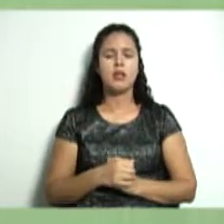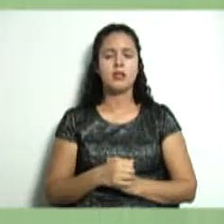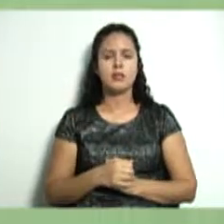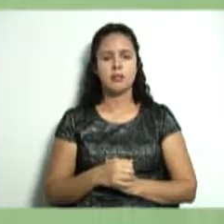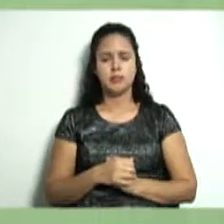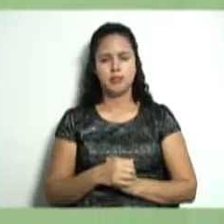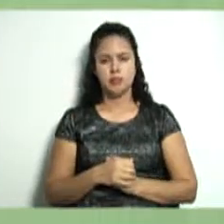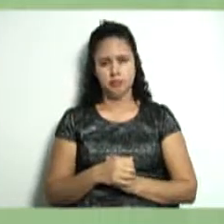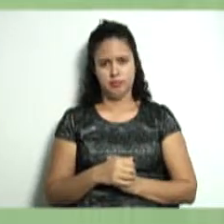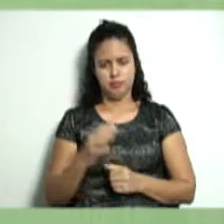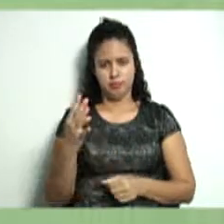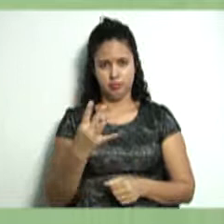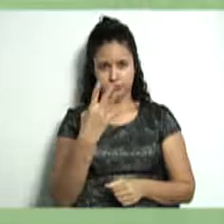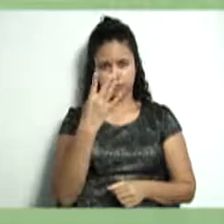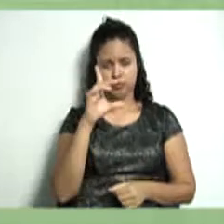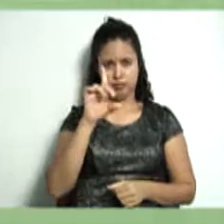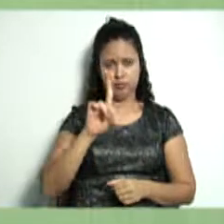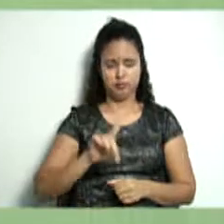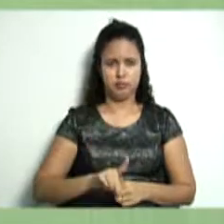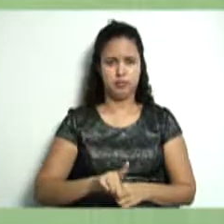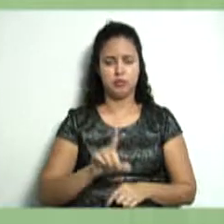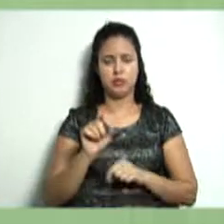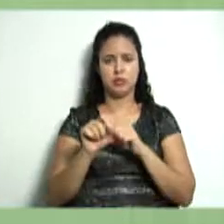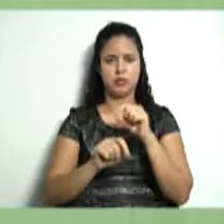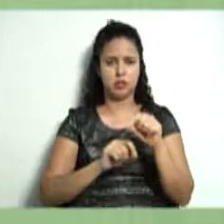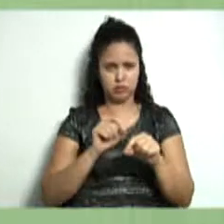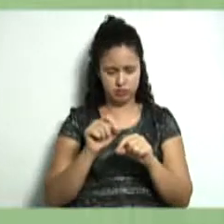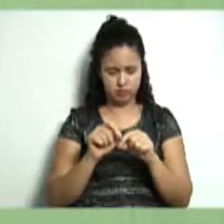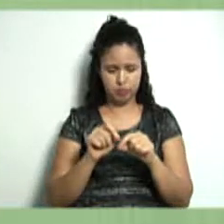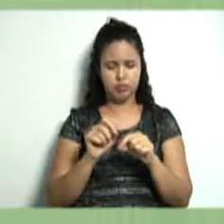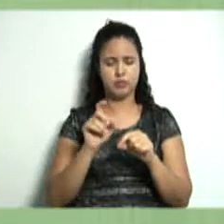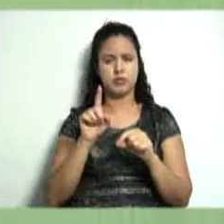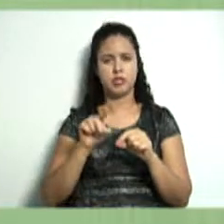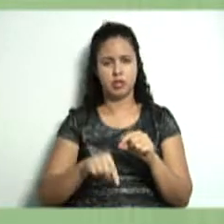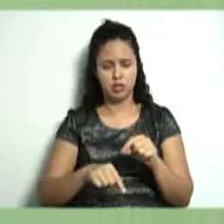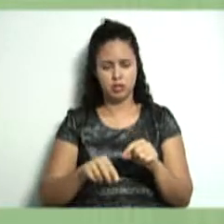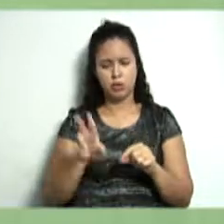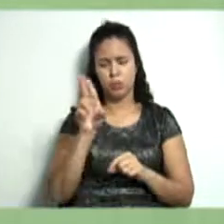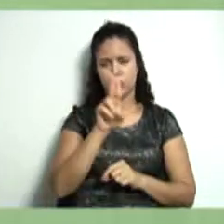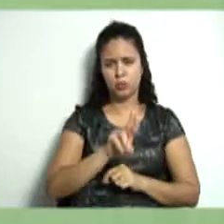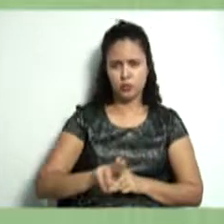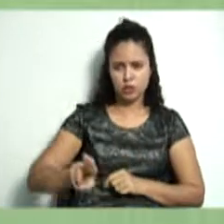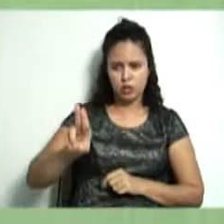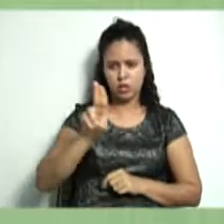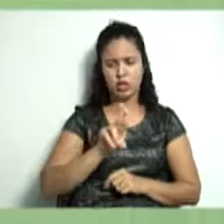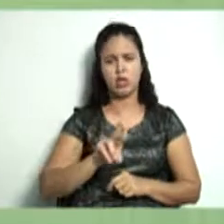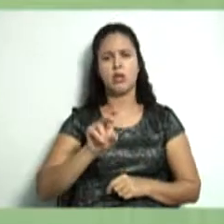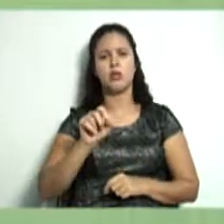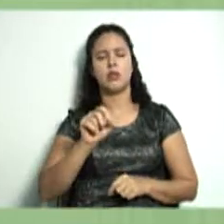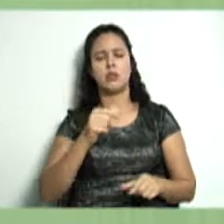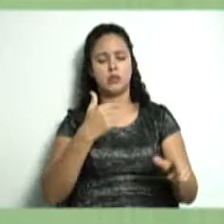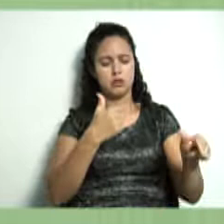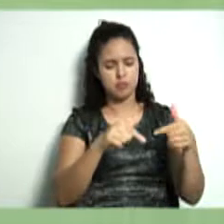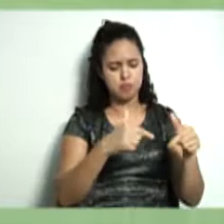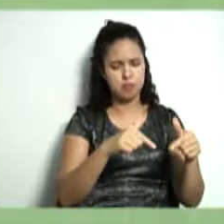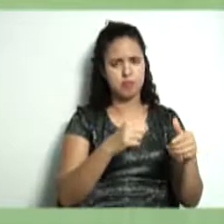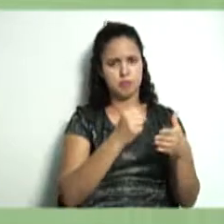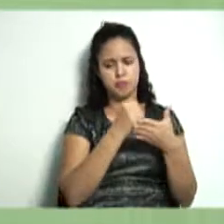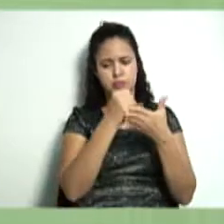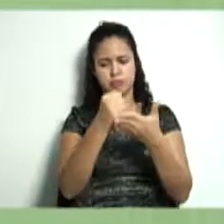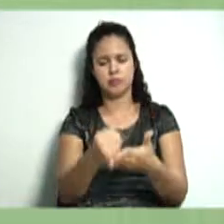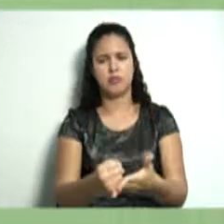dos associados, ser consumidor e usuário dos serviços oferecidos